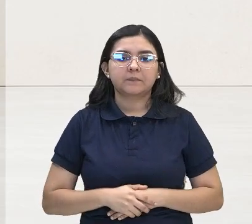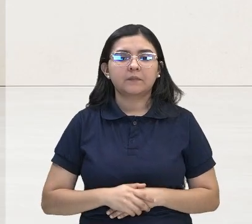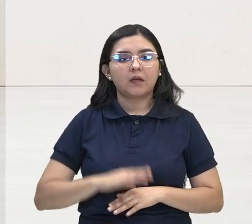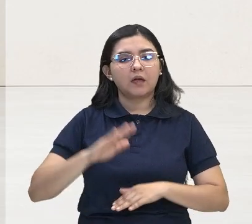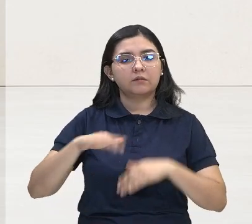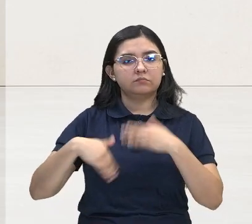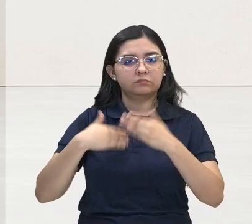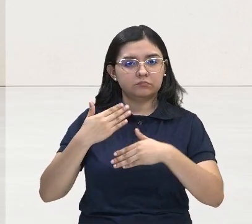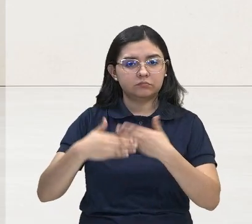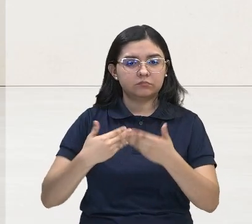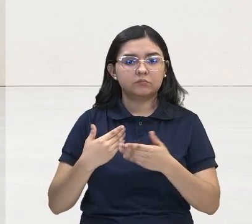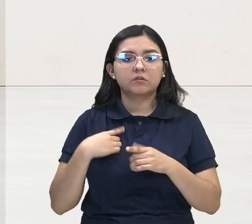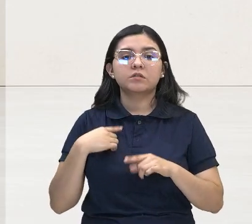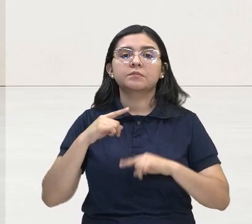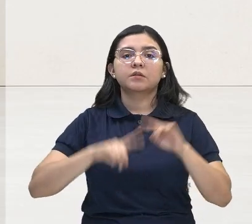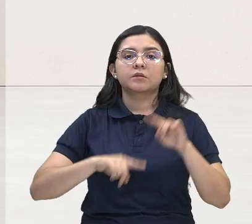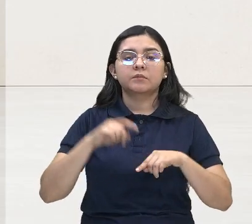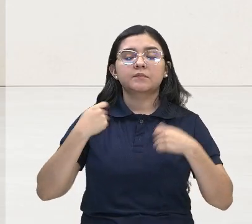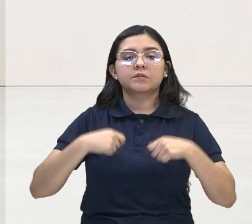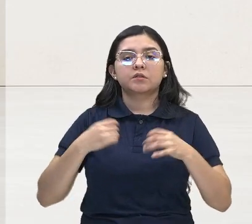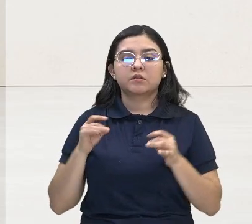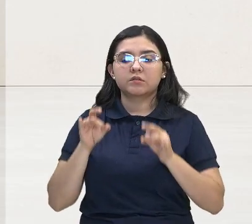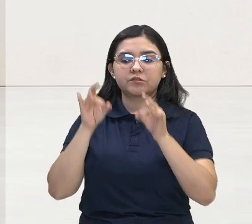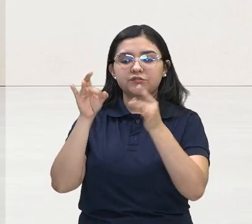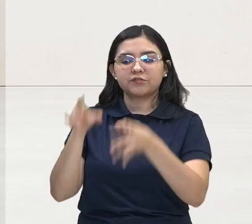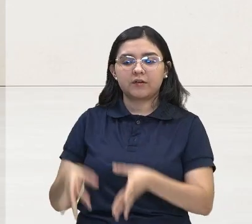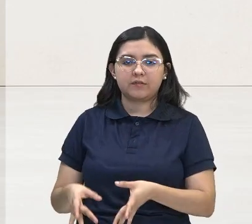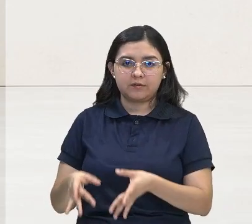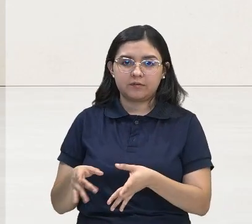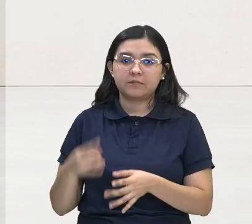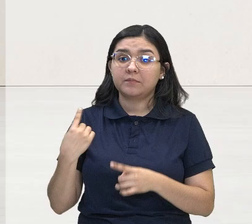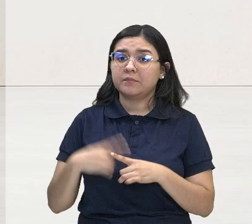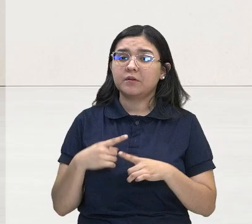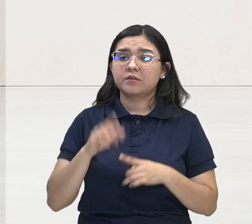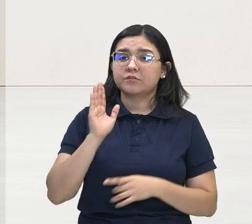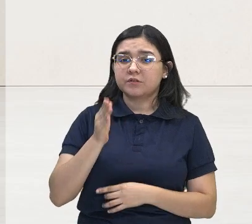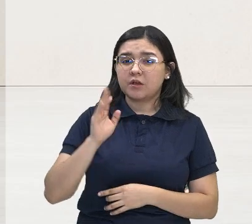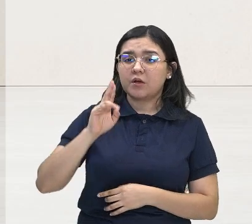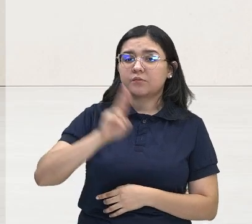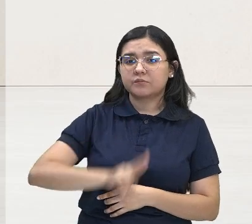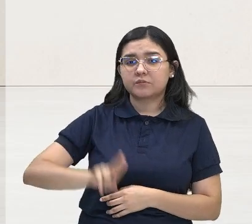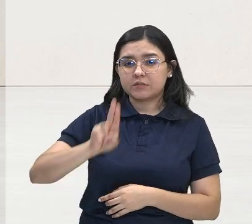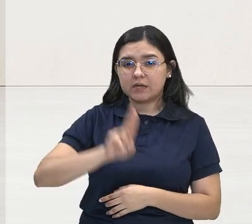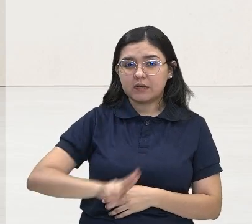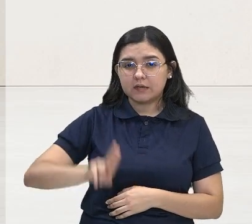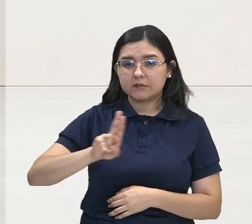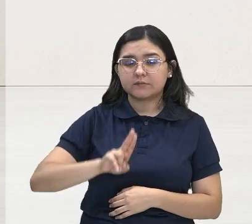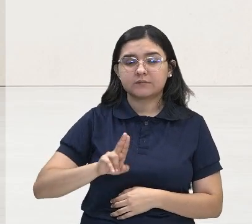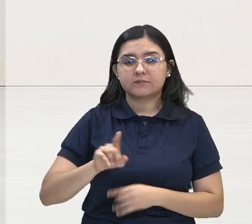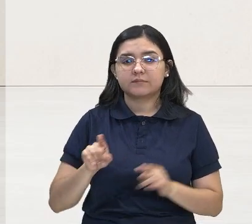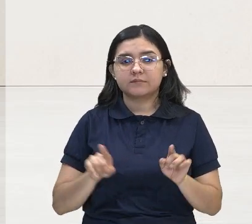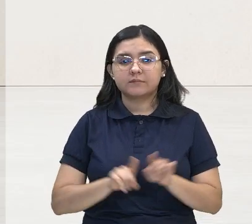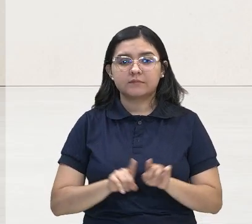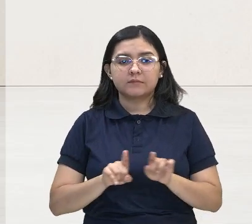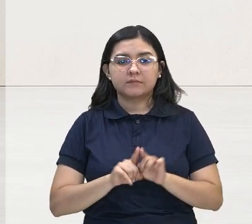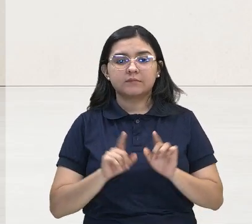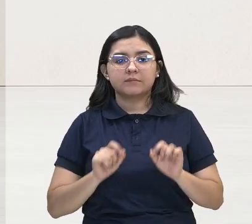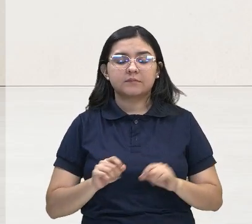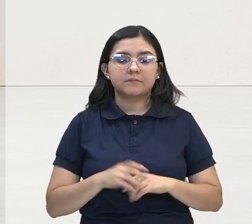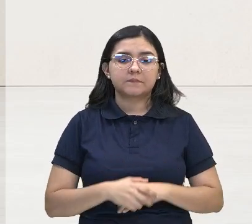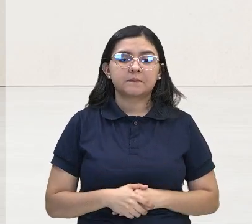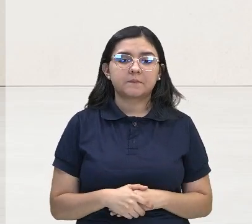esse produto tem que ser o quê? Descartado, porque ele já foi usado, ou seja, ele já não vai mais atender